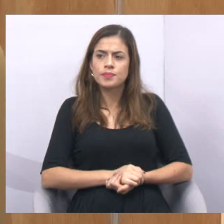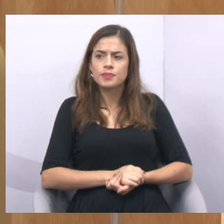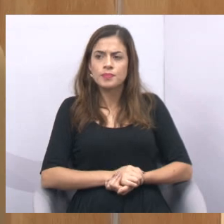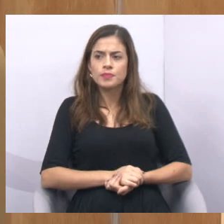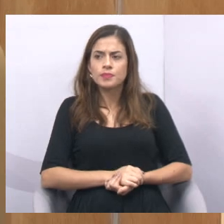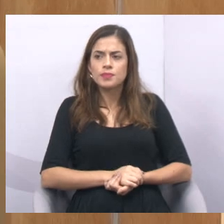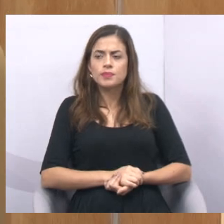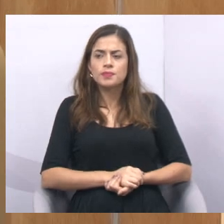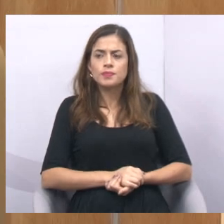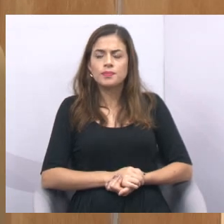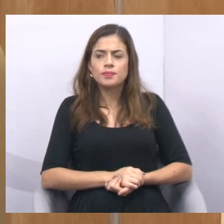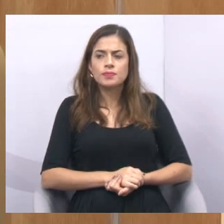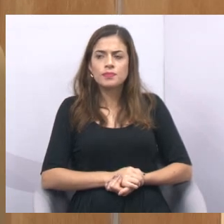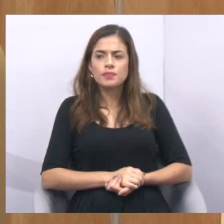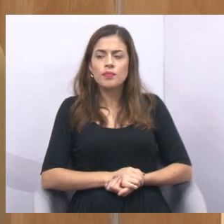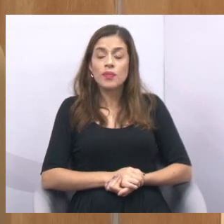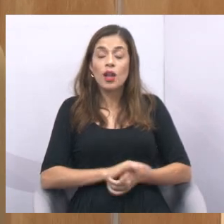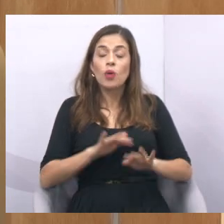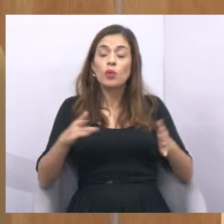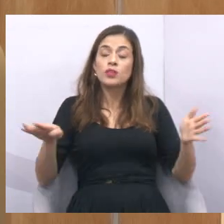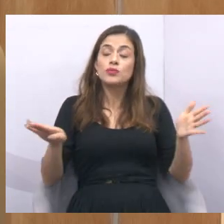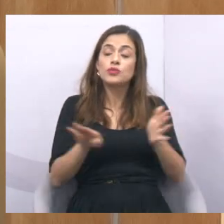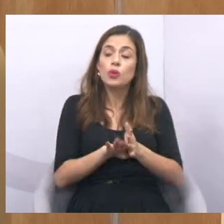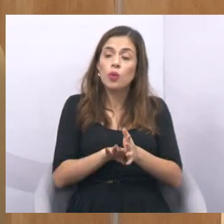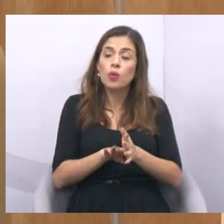E quando ele chegou, eu falei, Marcel,